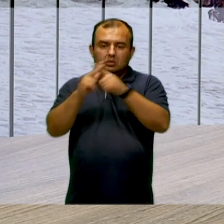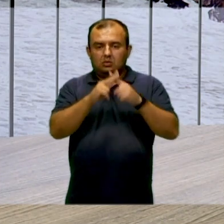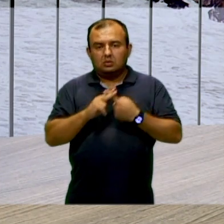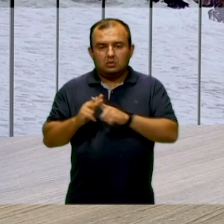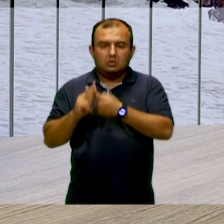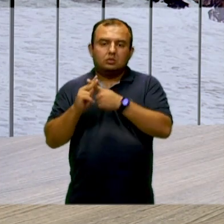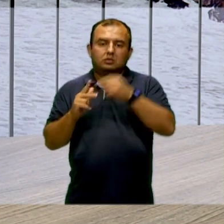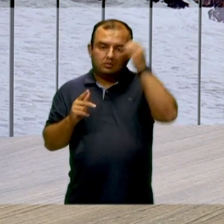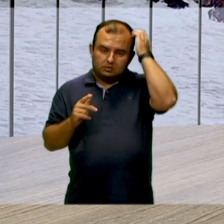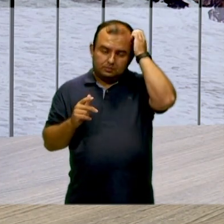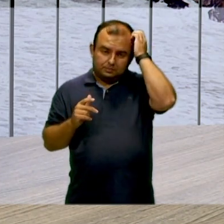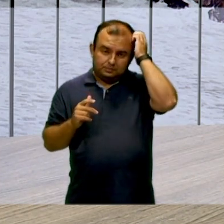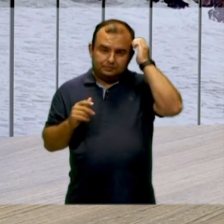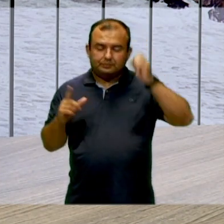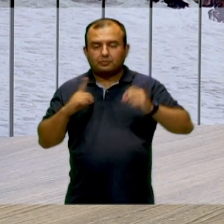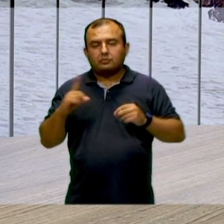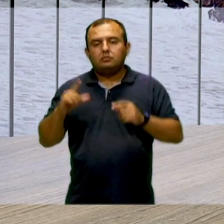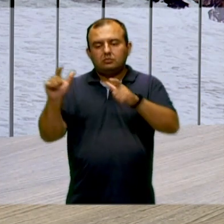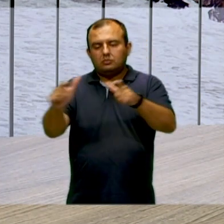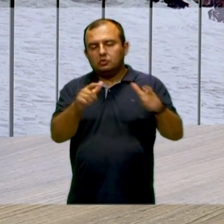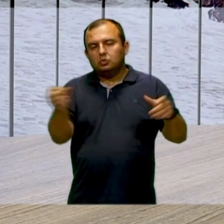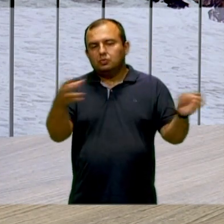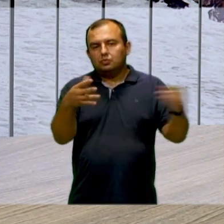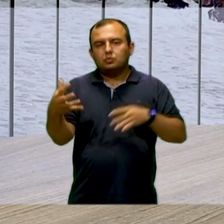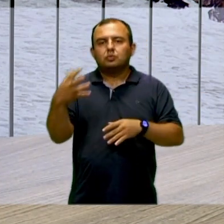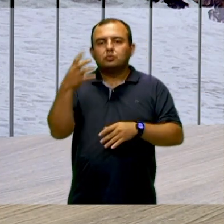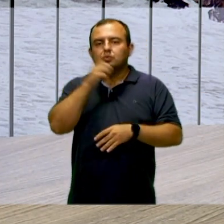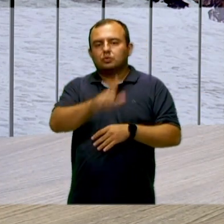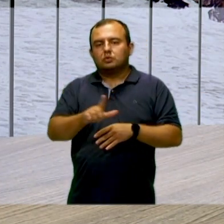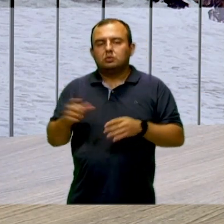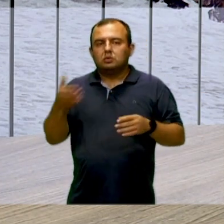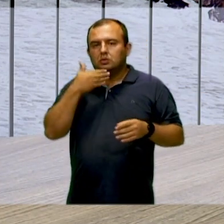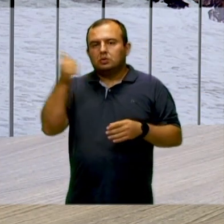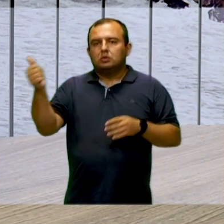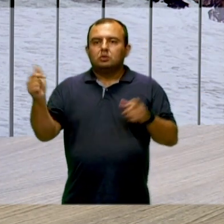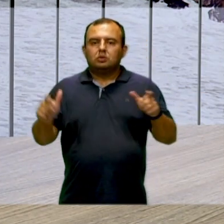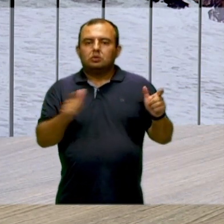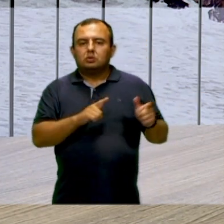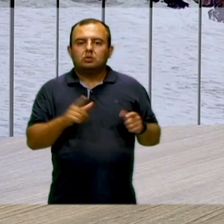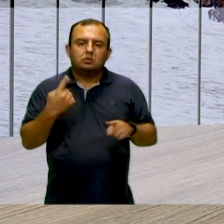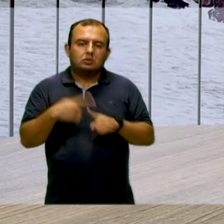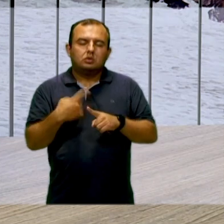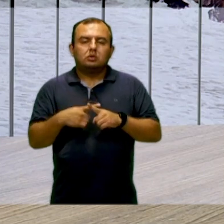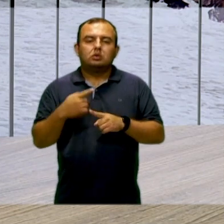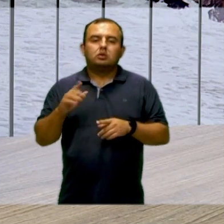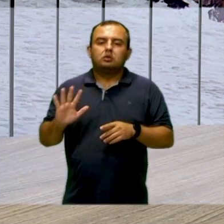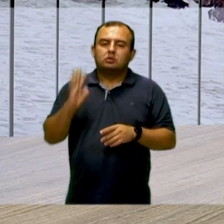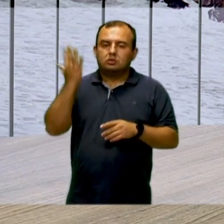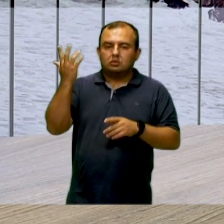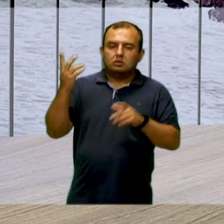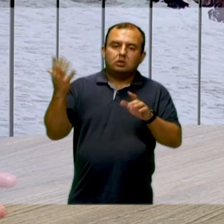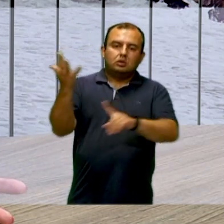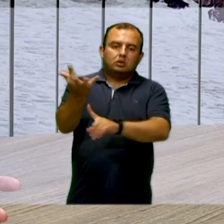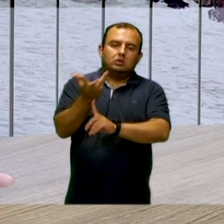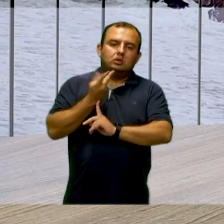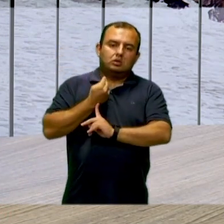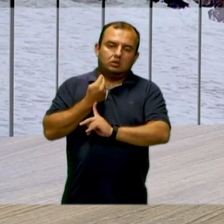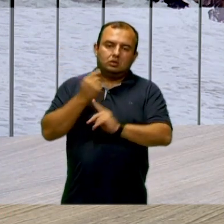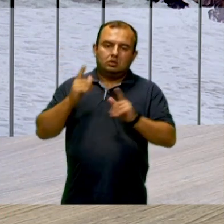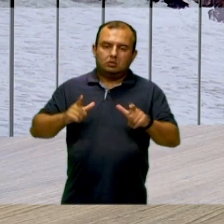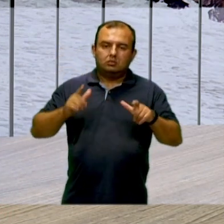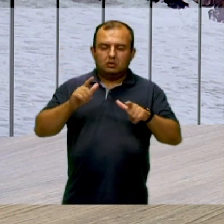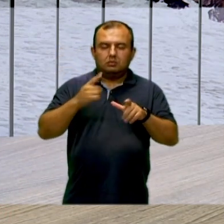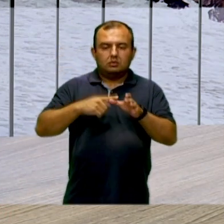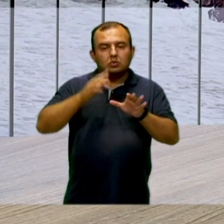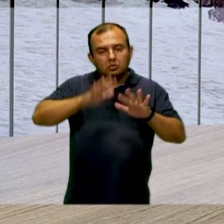manutenção, de adquirir novos espaços, melhorar espaço para essas pessoas, porque naquela situação que a gente conversou para a arte, numa cidade inteira,